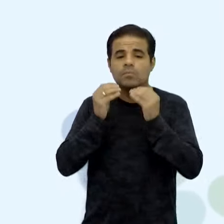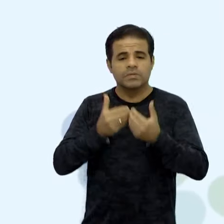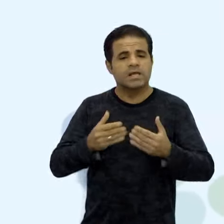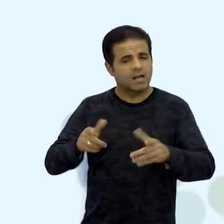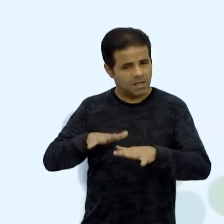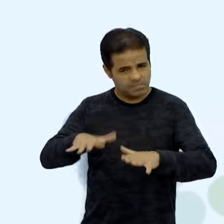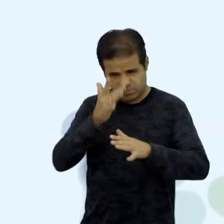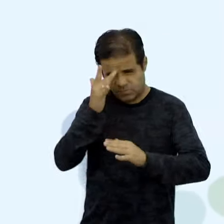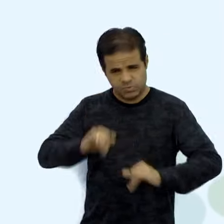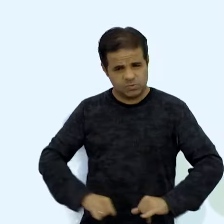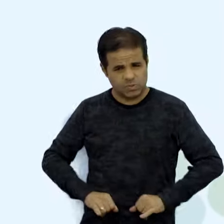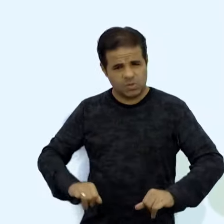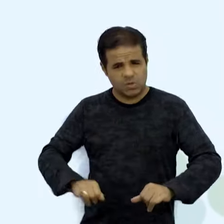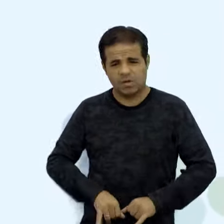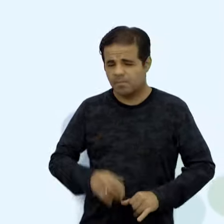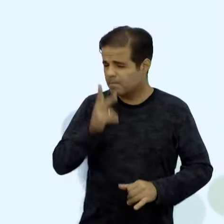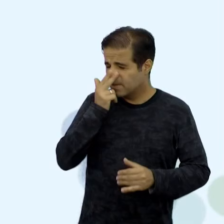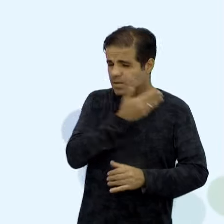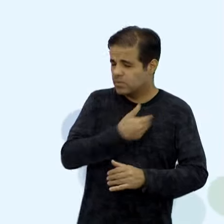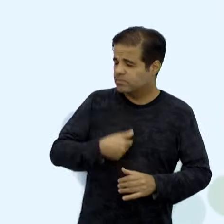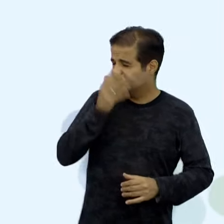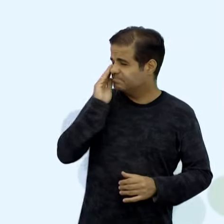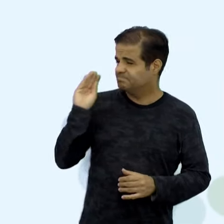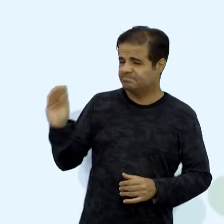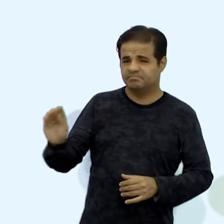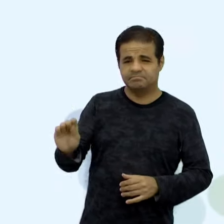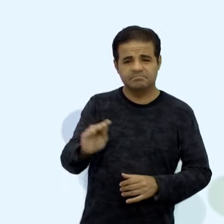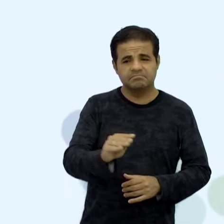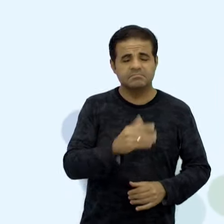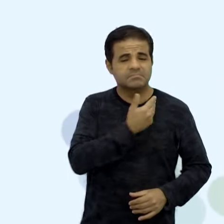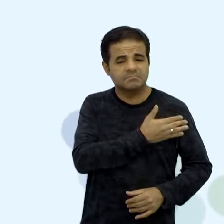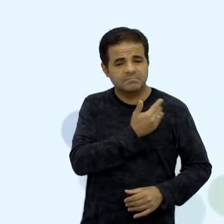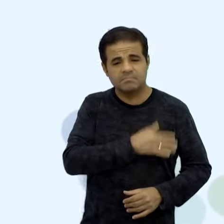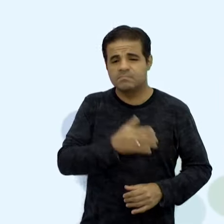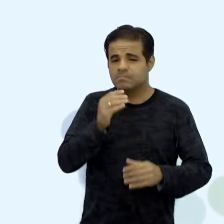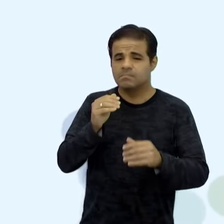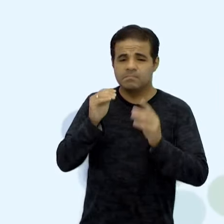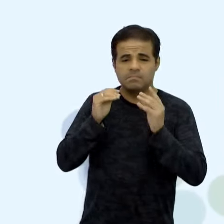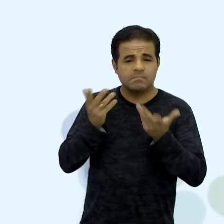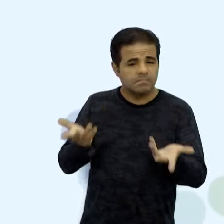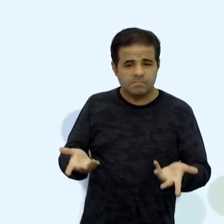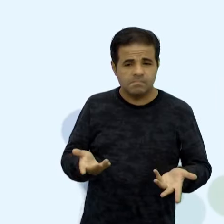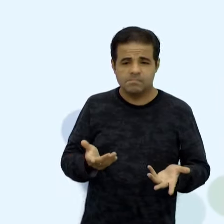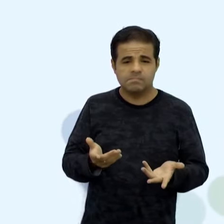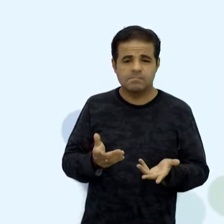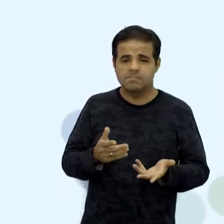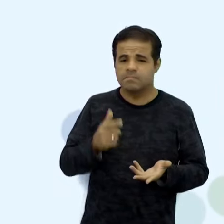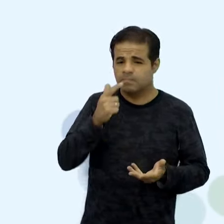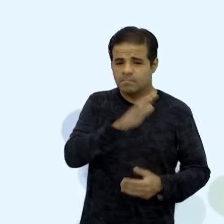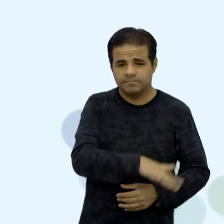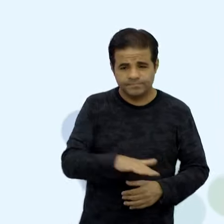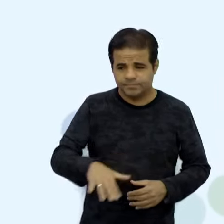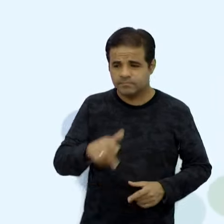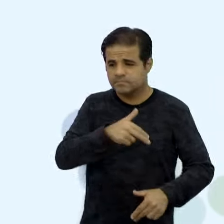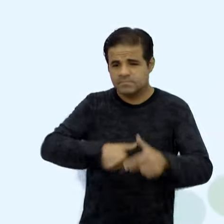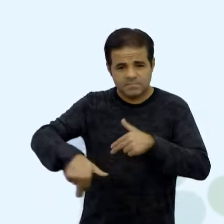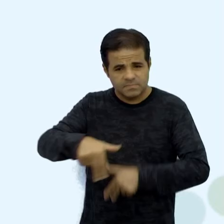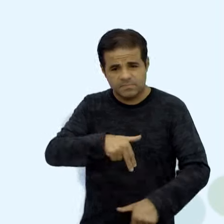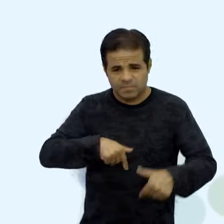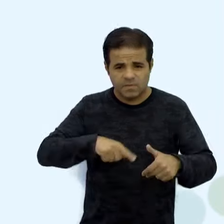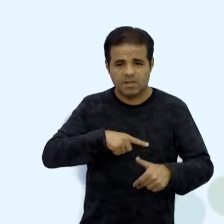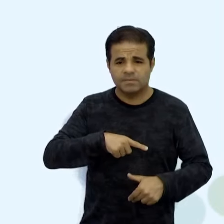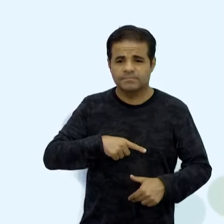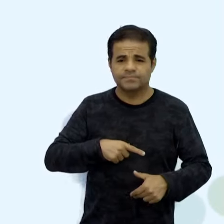comunidade sofre com o descaso das autoridades públicas e cenas inconcebíveis como